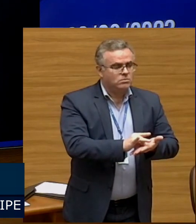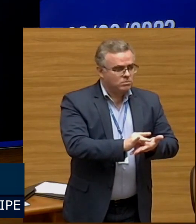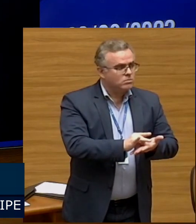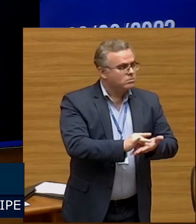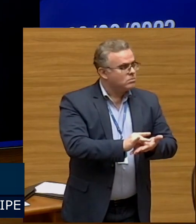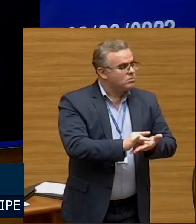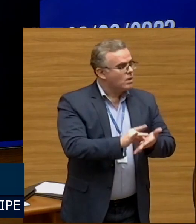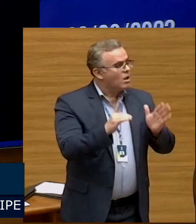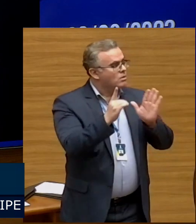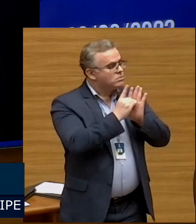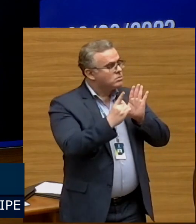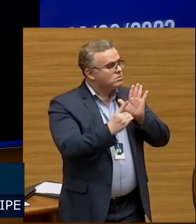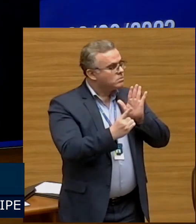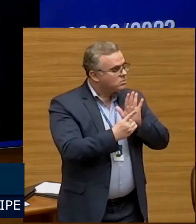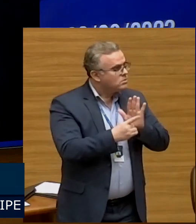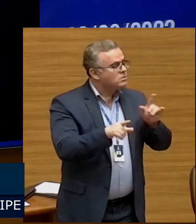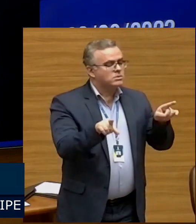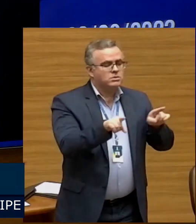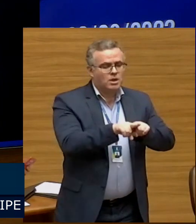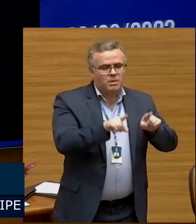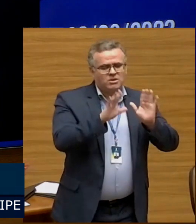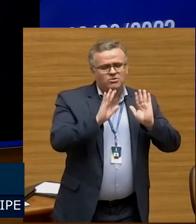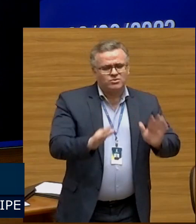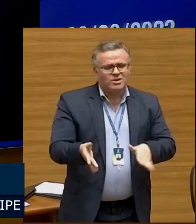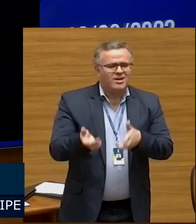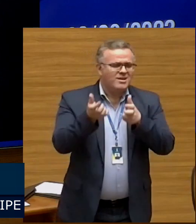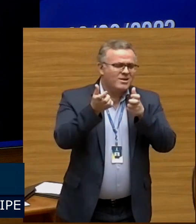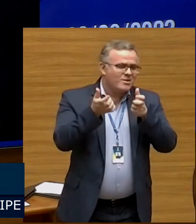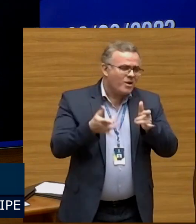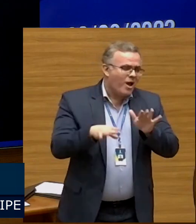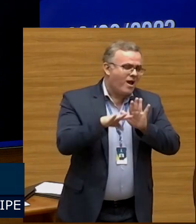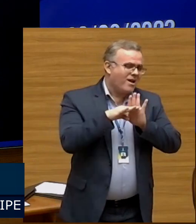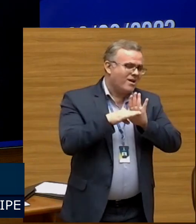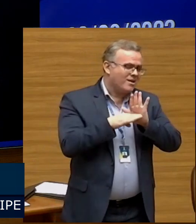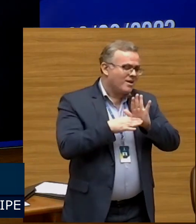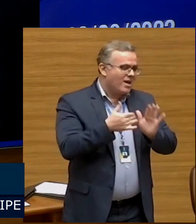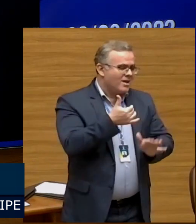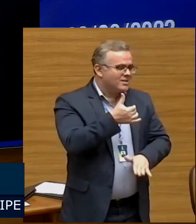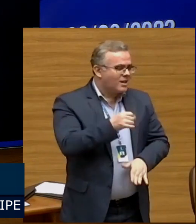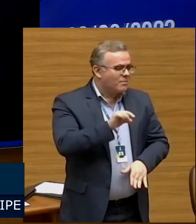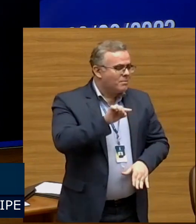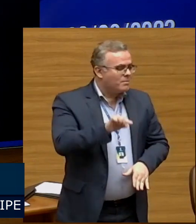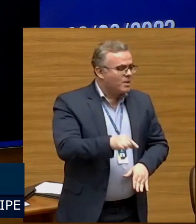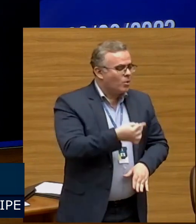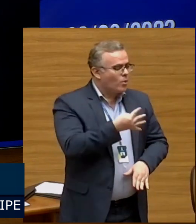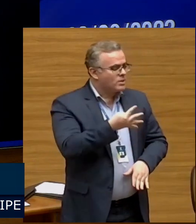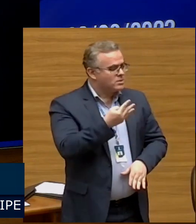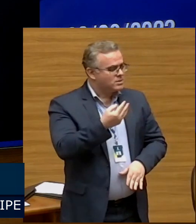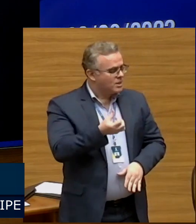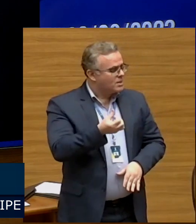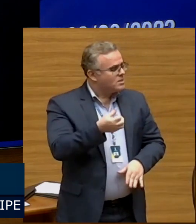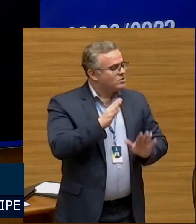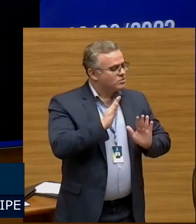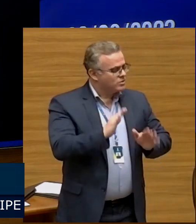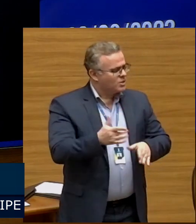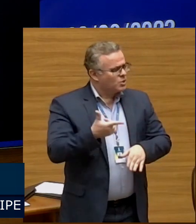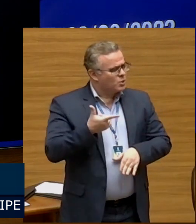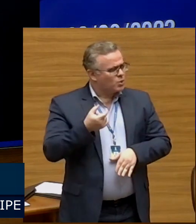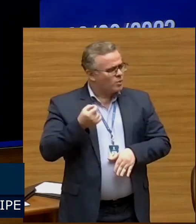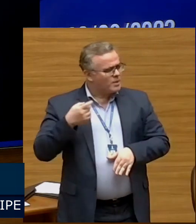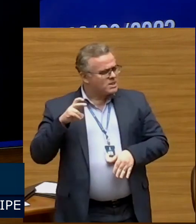O decreto, que também já falaram aqui, que regulamenta a Lei 10.436, desde